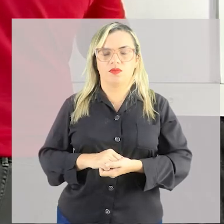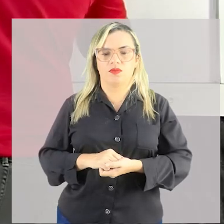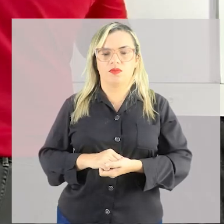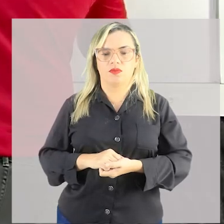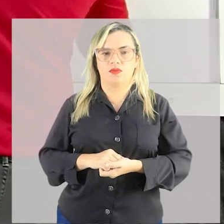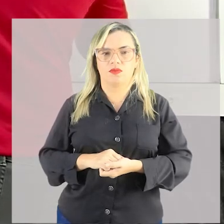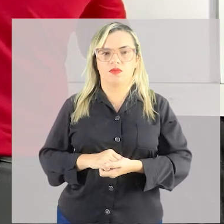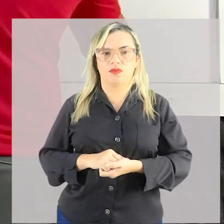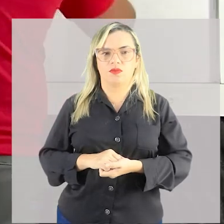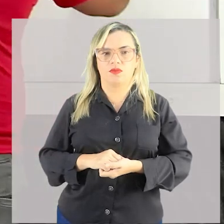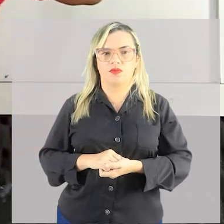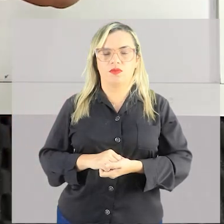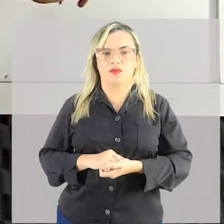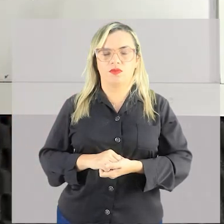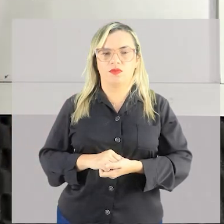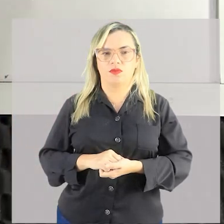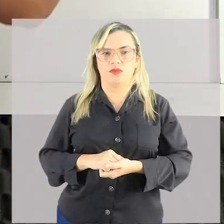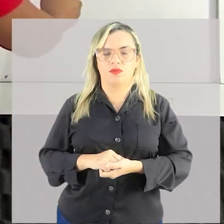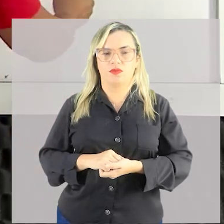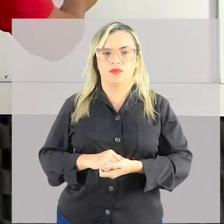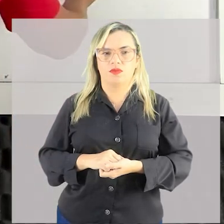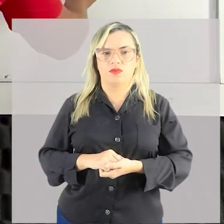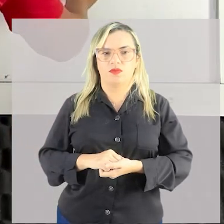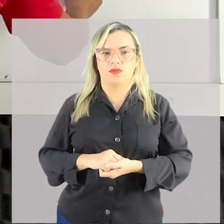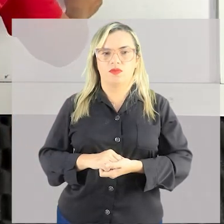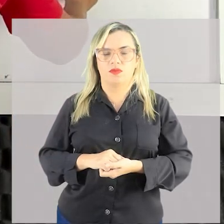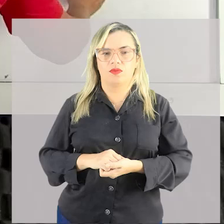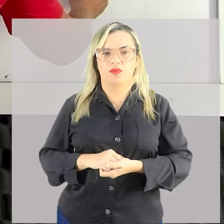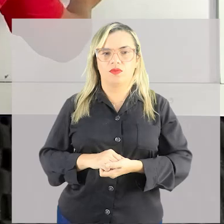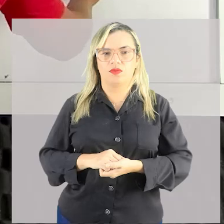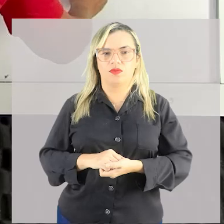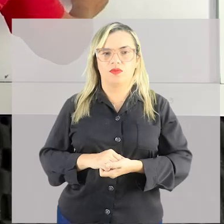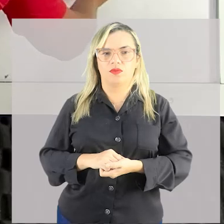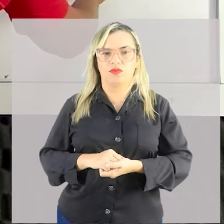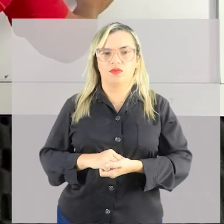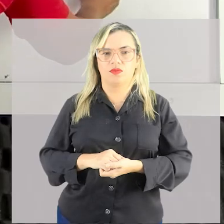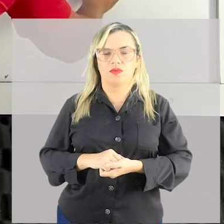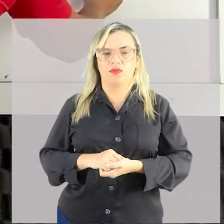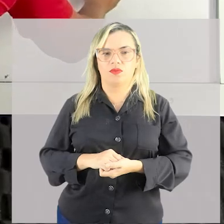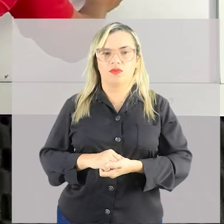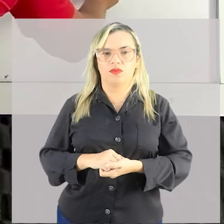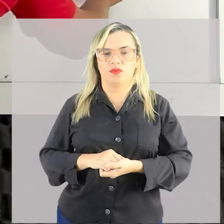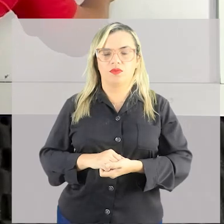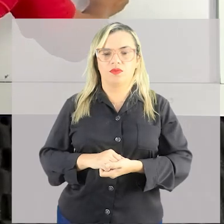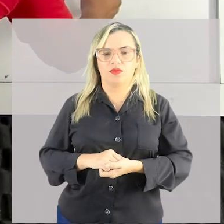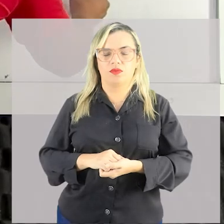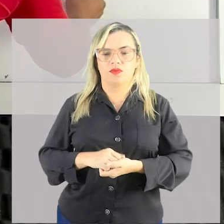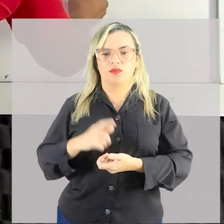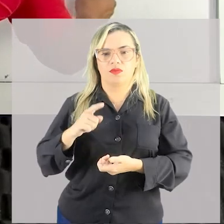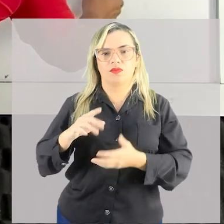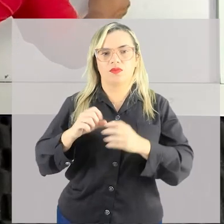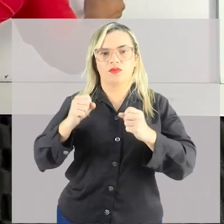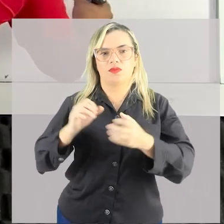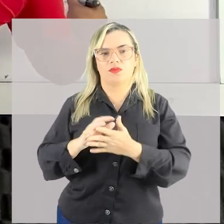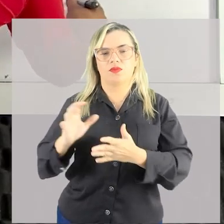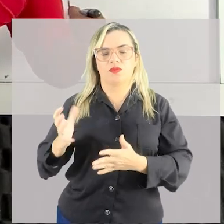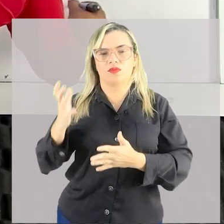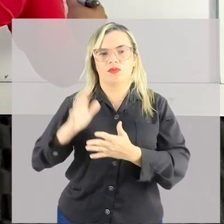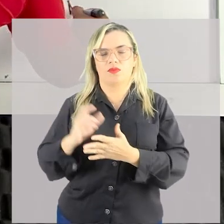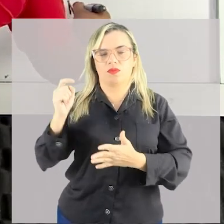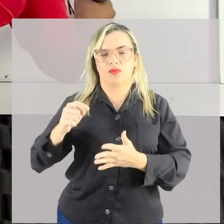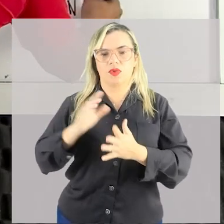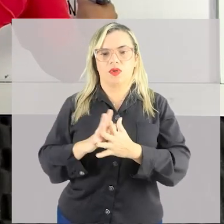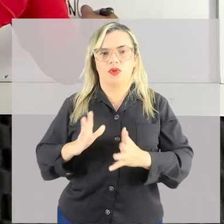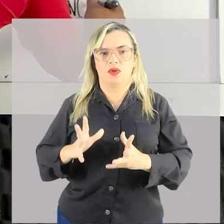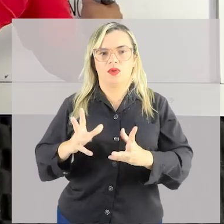acontecer vai ser o o número de elementos do evento sempre não esqueçam isso que é os elementos favoráveis sobre o